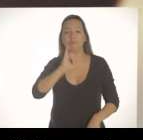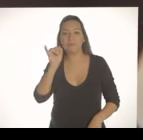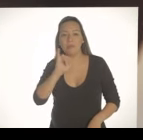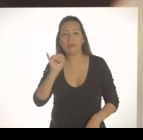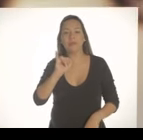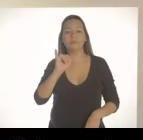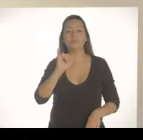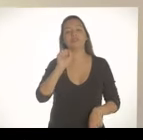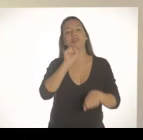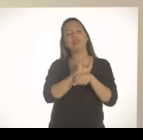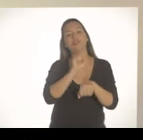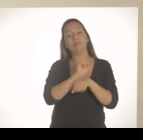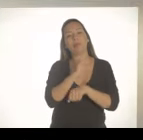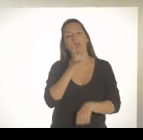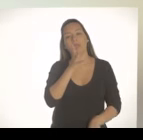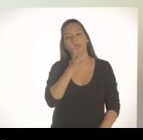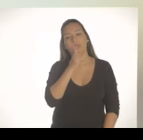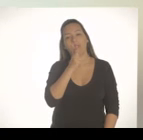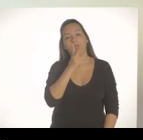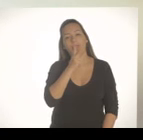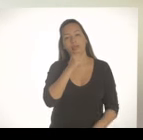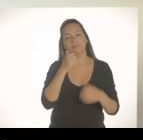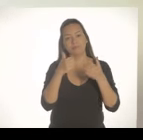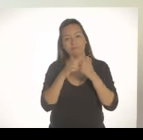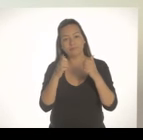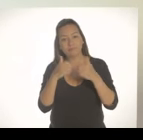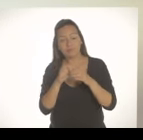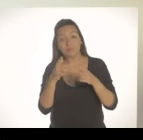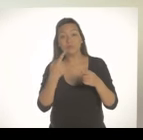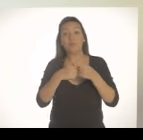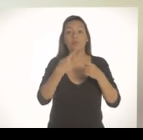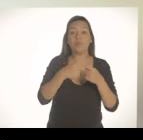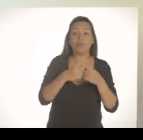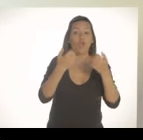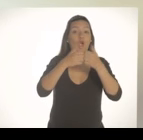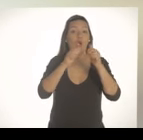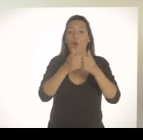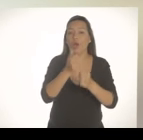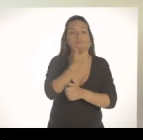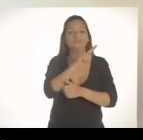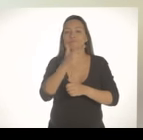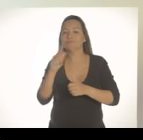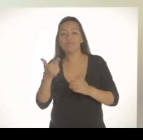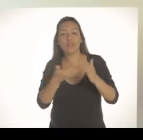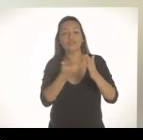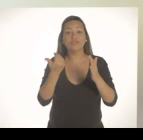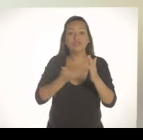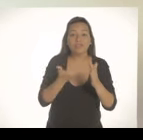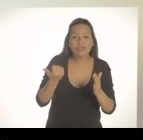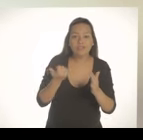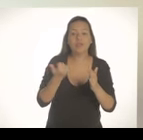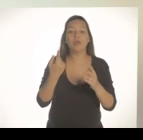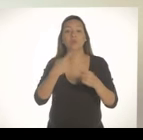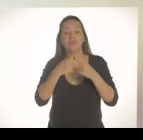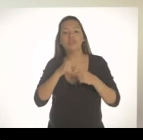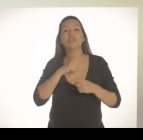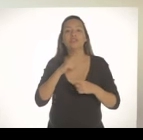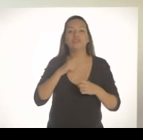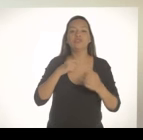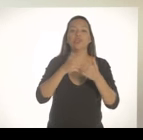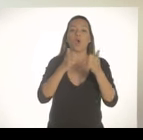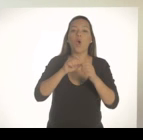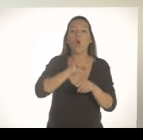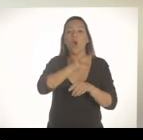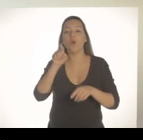de chegar um ônibus que está demorando. Tiraram os ônibus daqui que fazia o trajeto até a Barra, até o centro